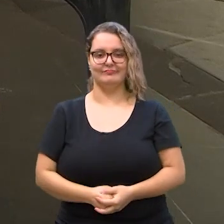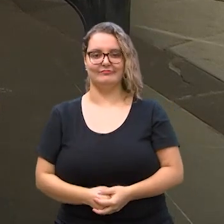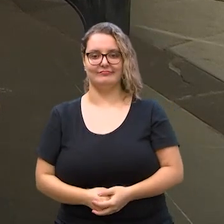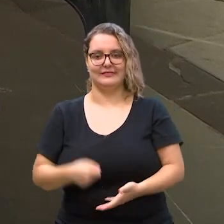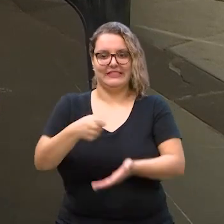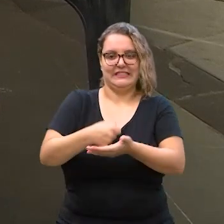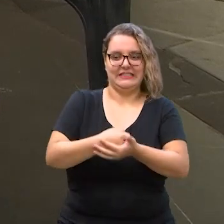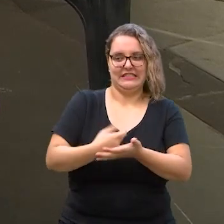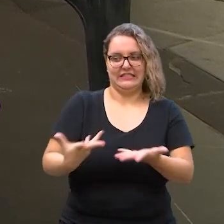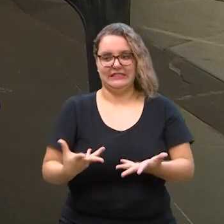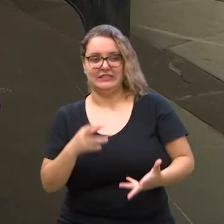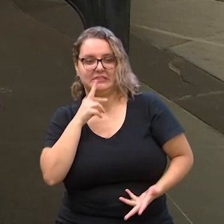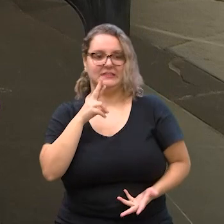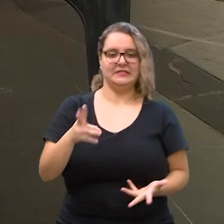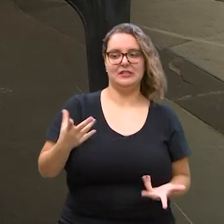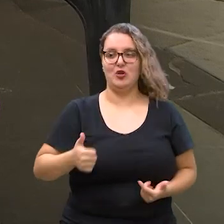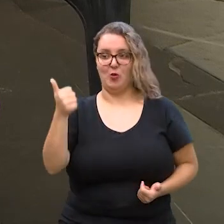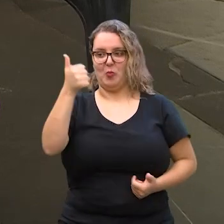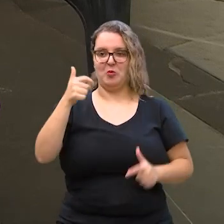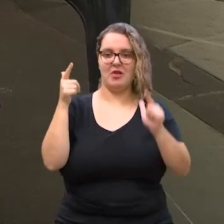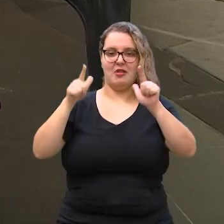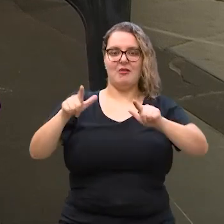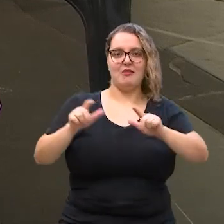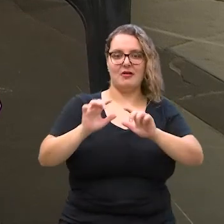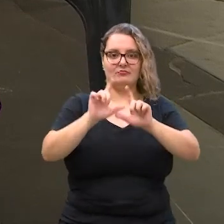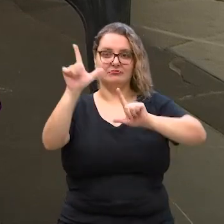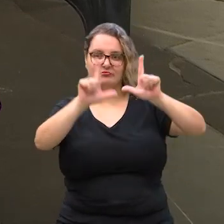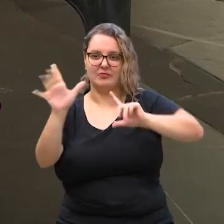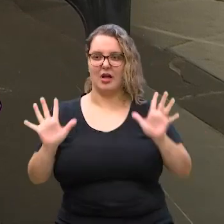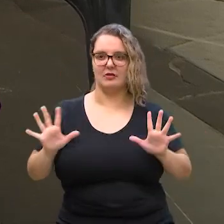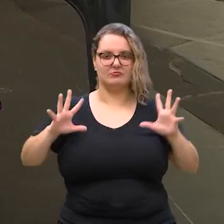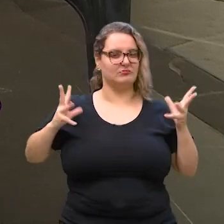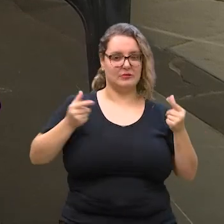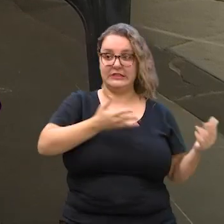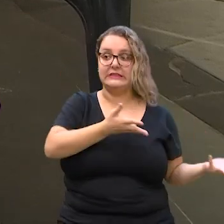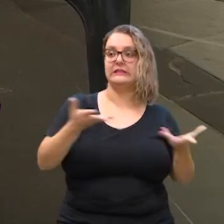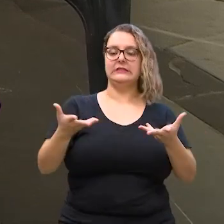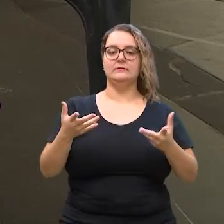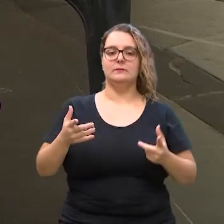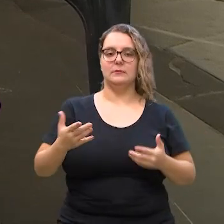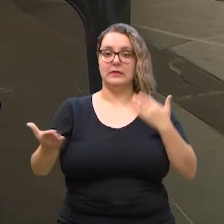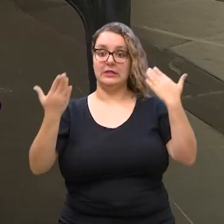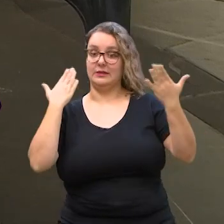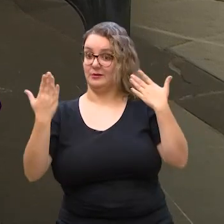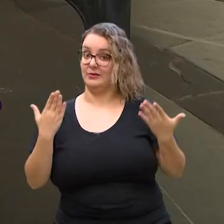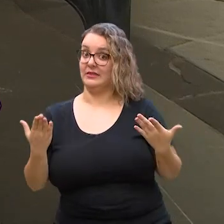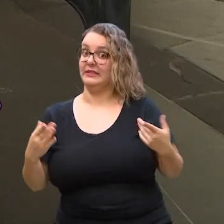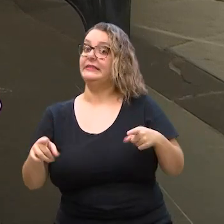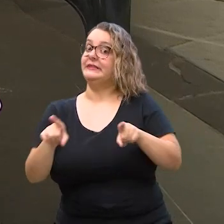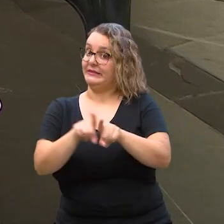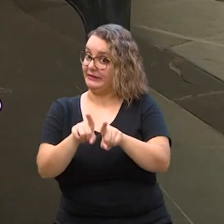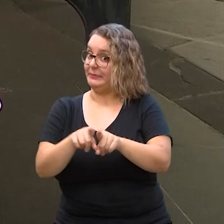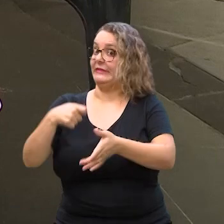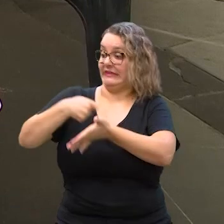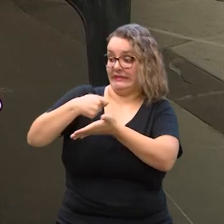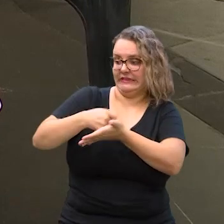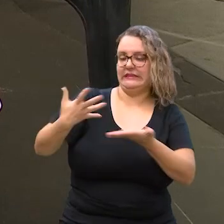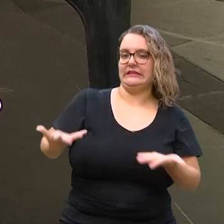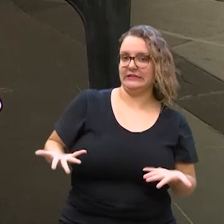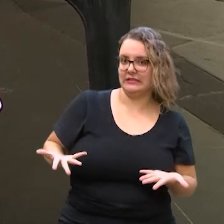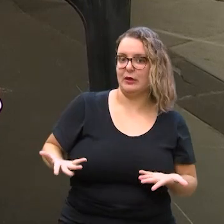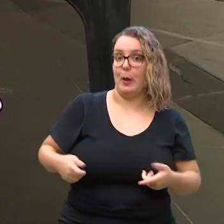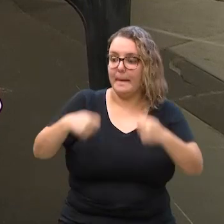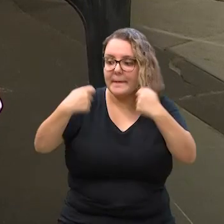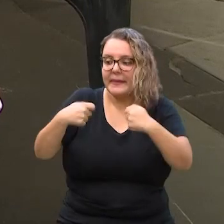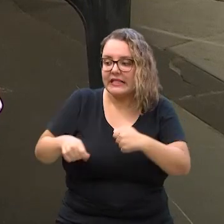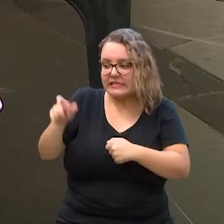por resultados, chegar na primeira colocação, a televisão, toda essa exposição. Será que o psicólogo também sofre essa pressão? Será que ele tem que